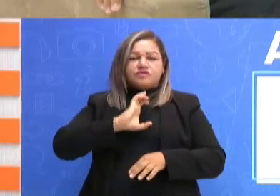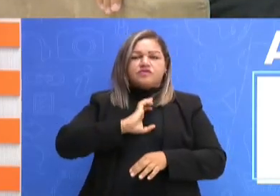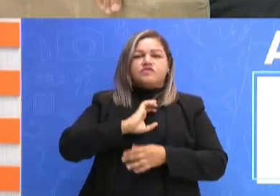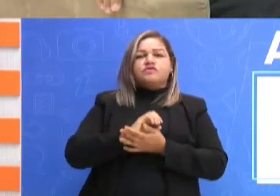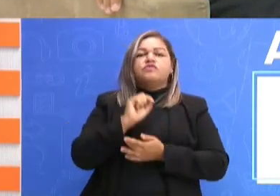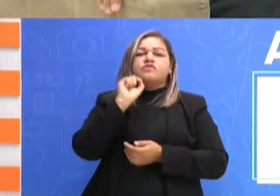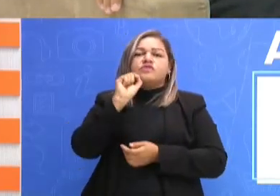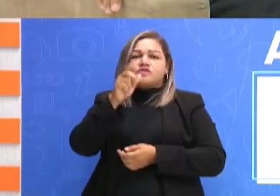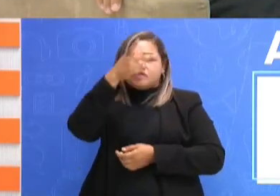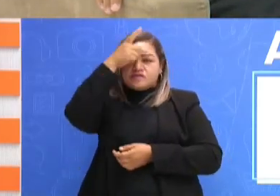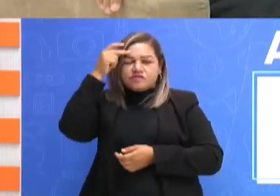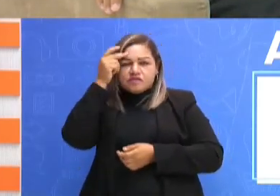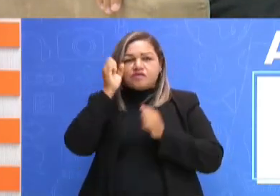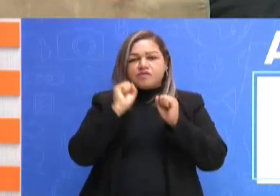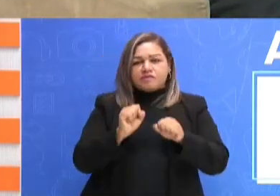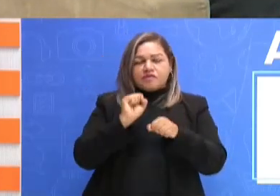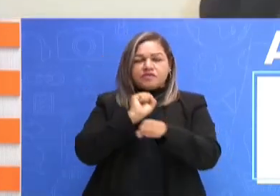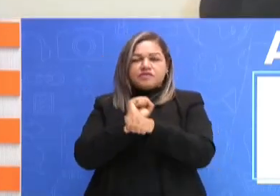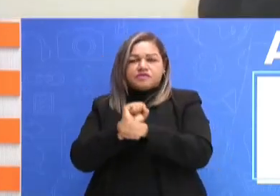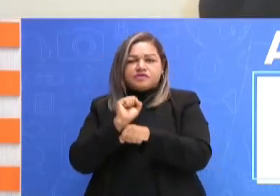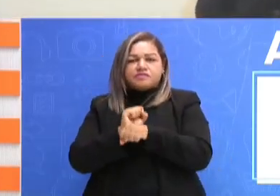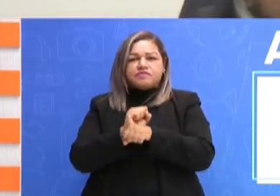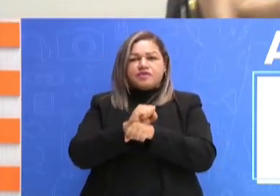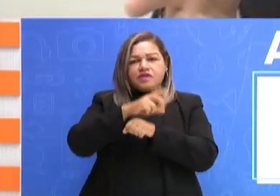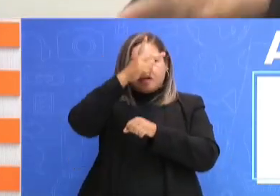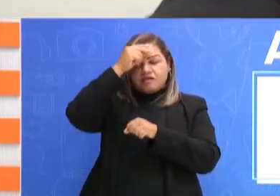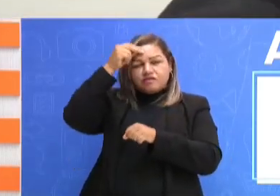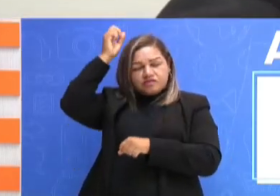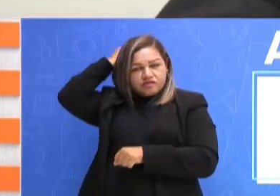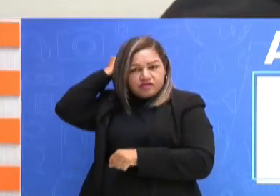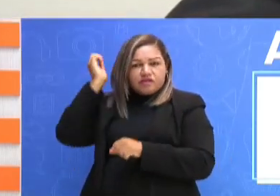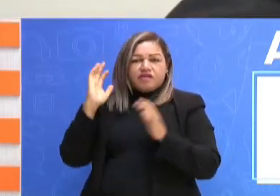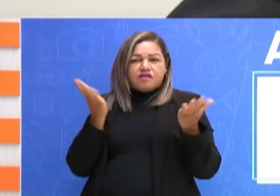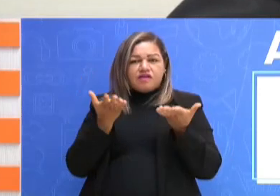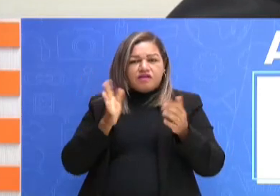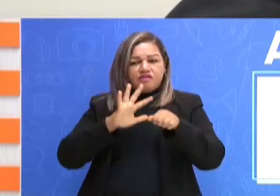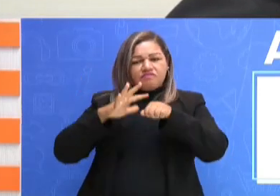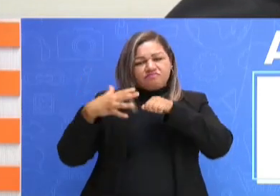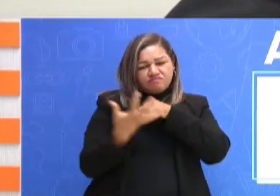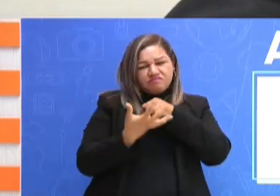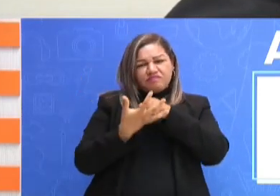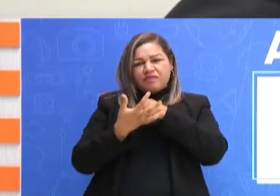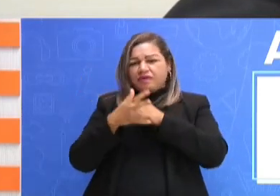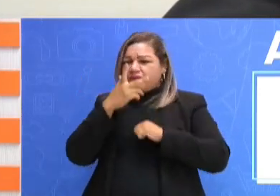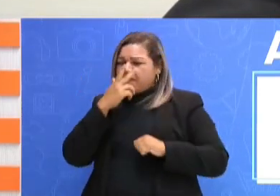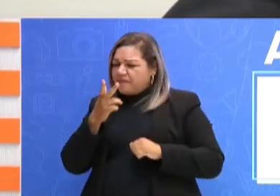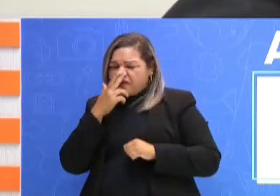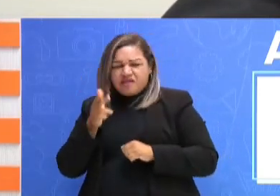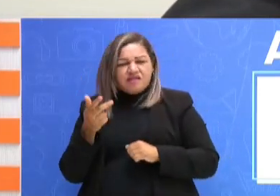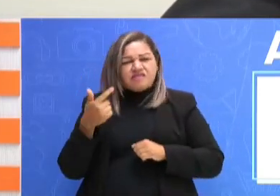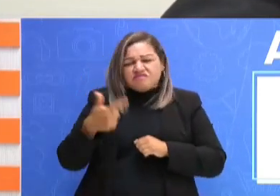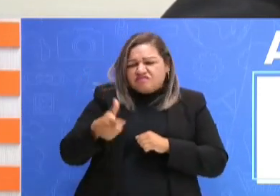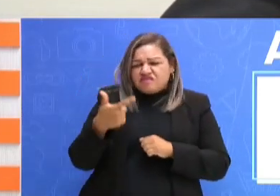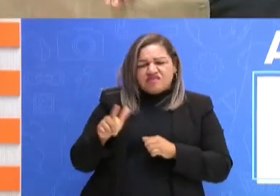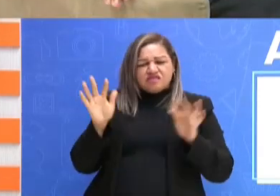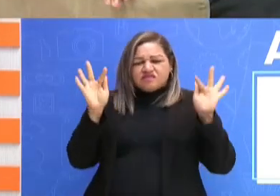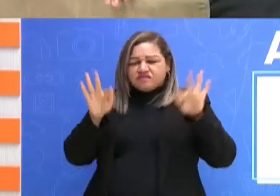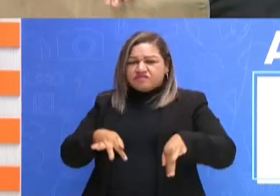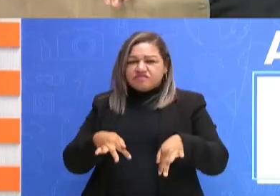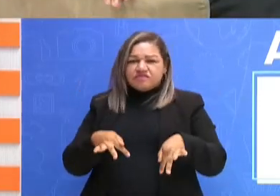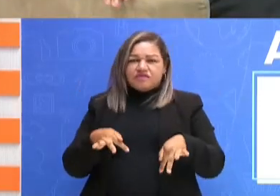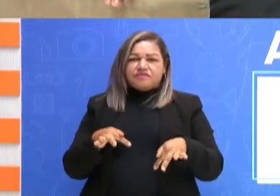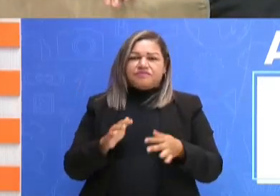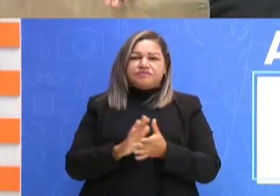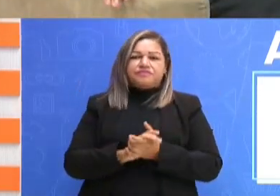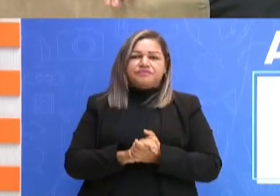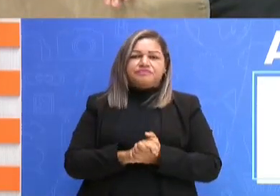os caxienses podem esperar do senhor, agora ainda nesse enfrentamento que parece que ainda não tem um fim dessa pandemia?